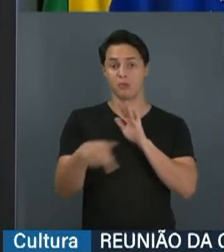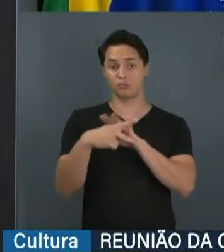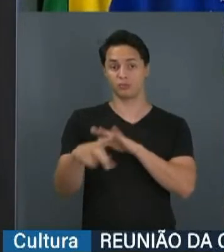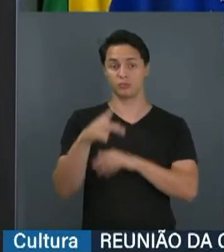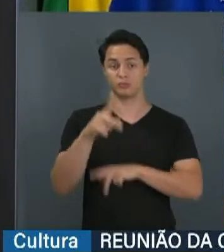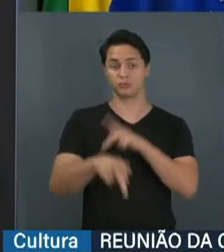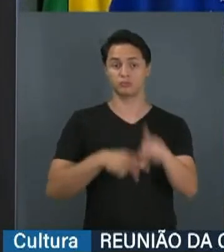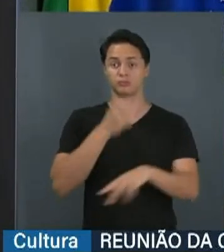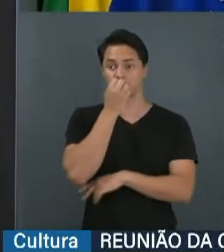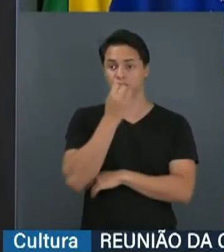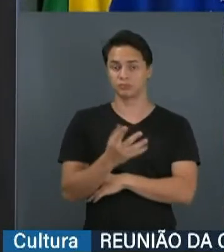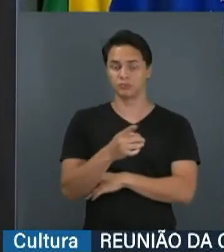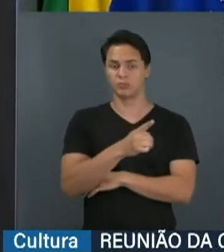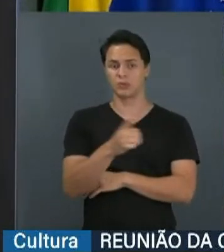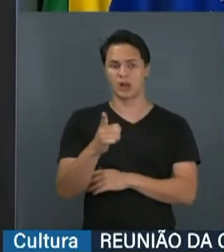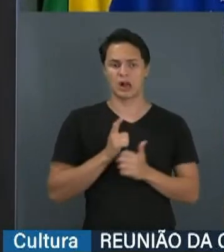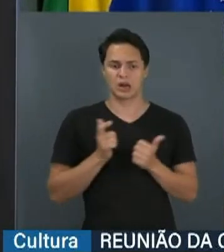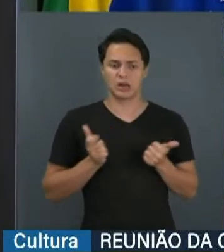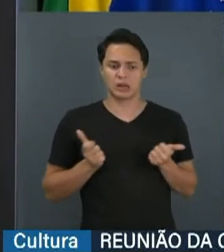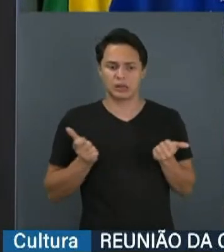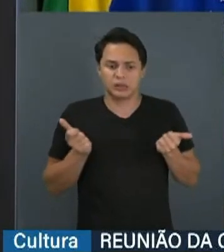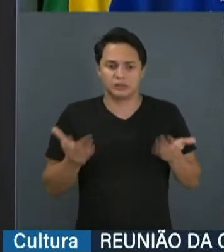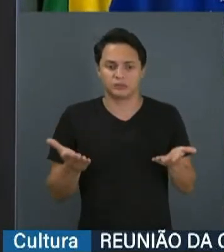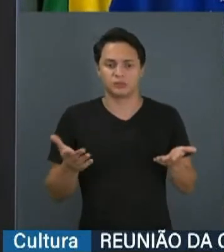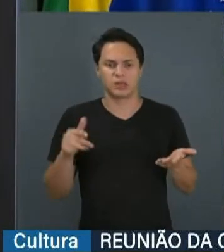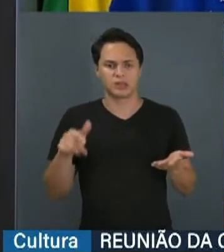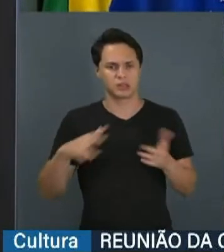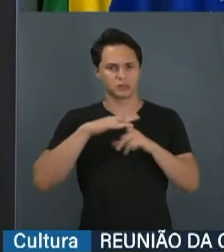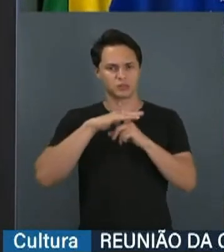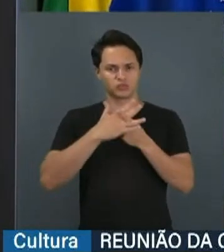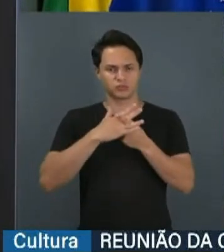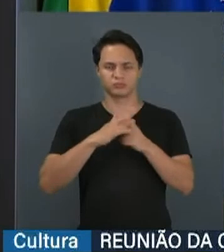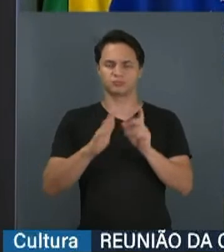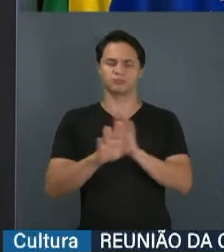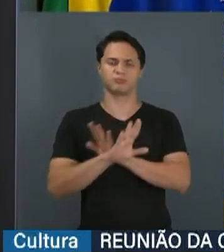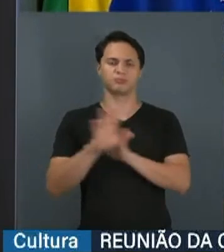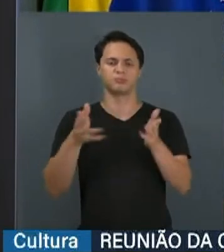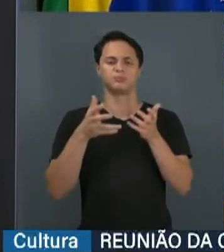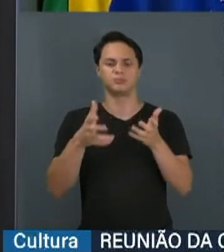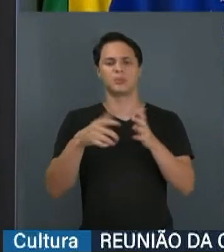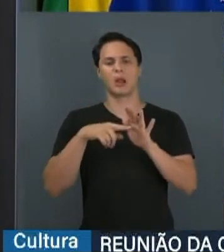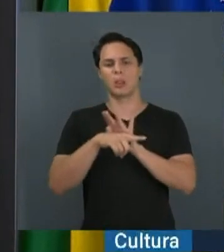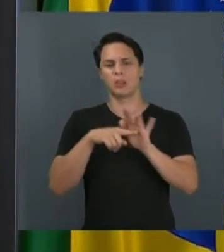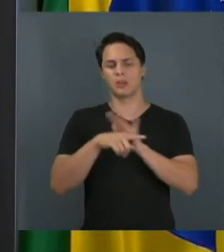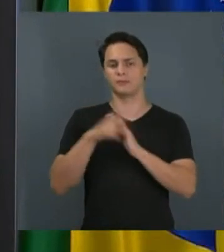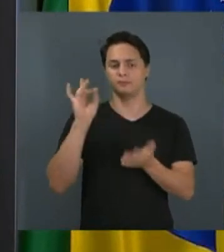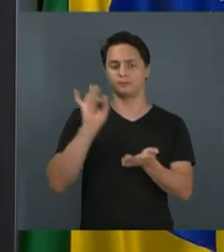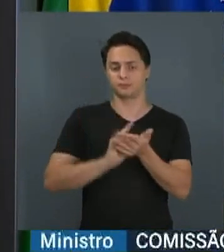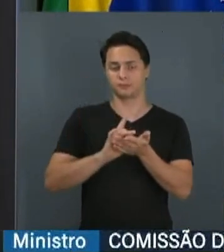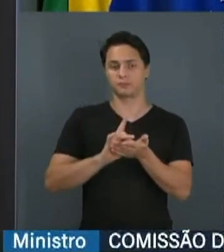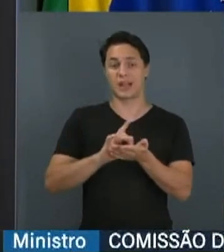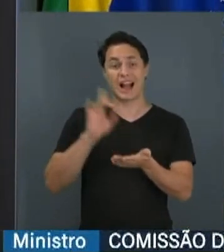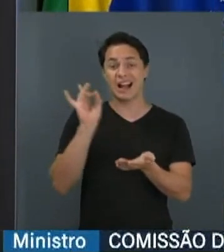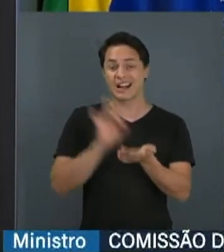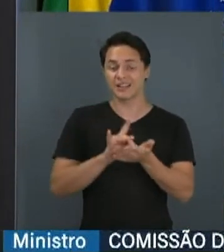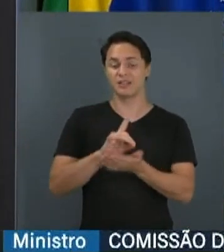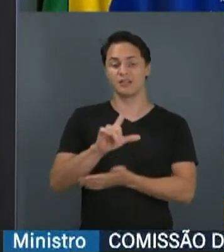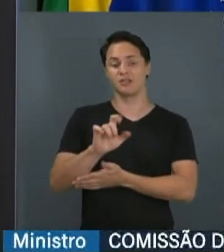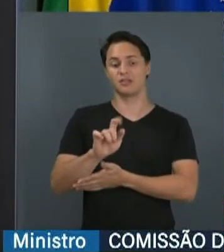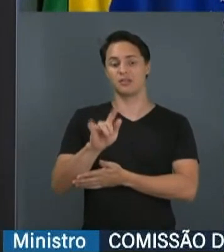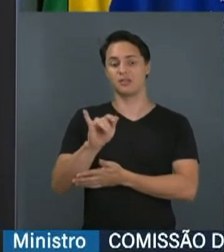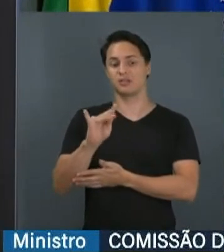bem, não se renda a esse tipo de situação que quer cassar o mandato legítimo de um